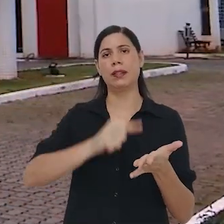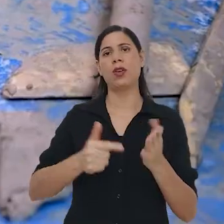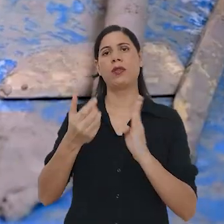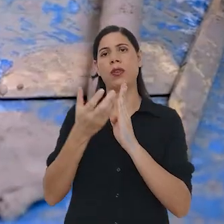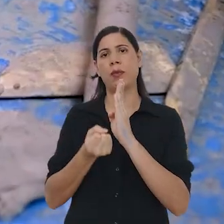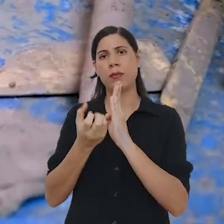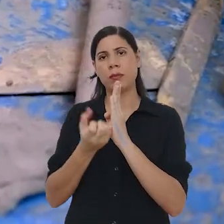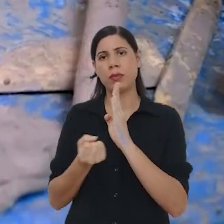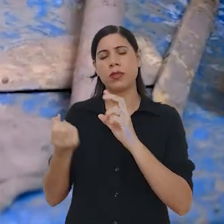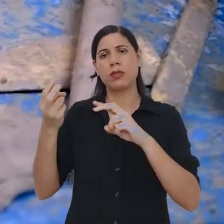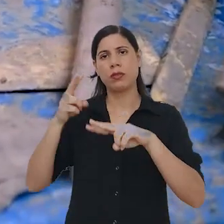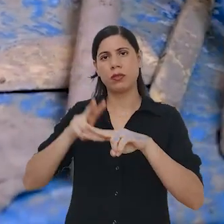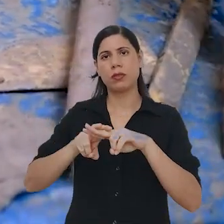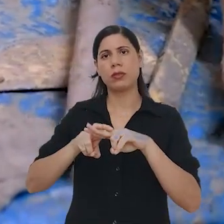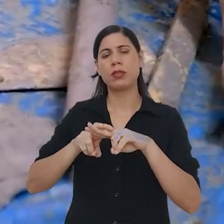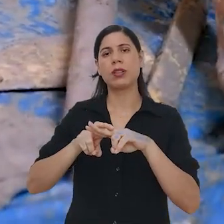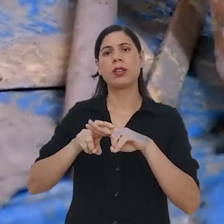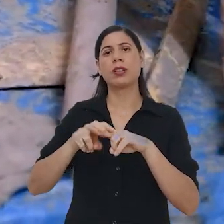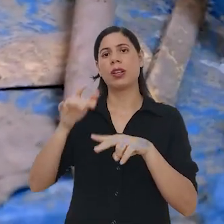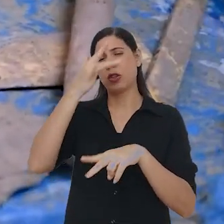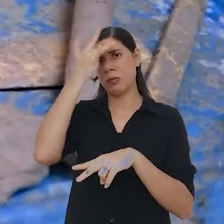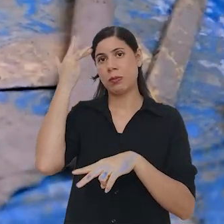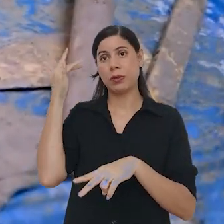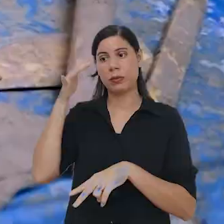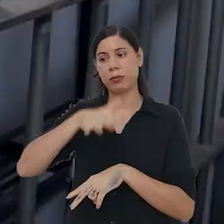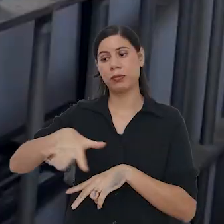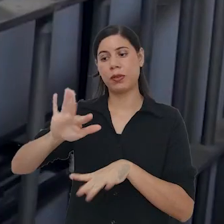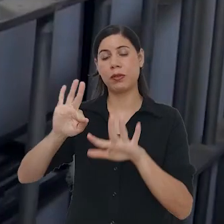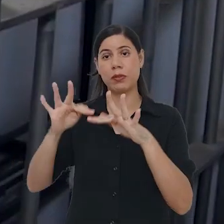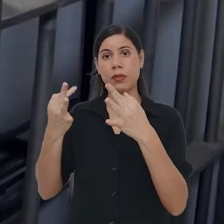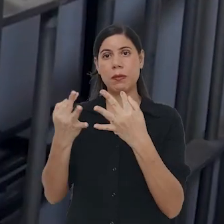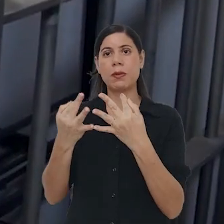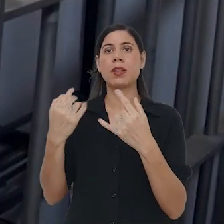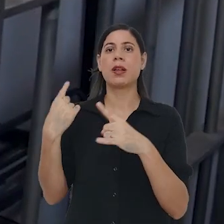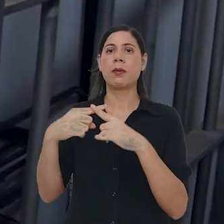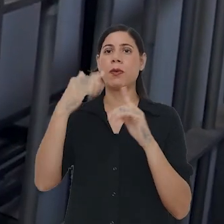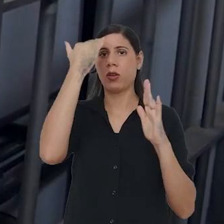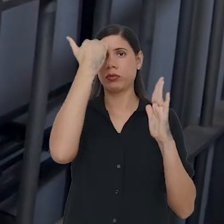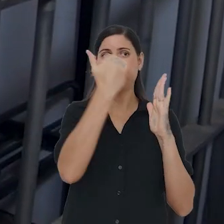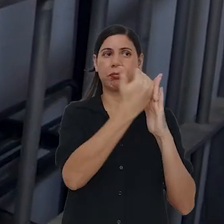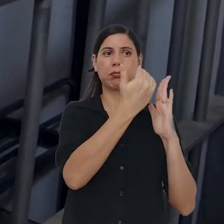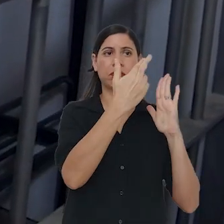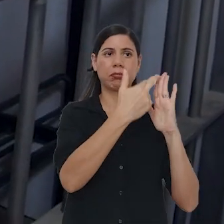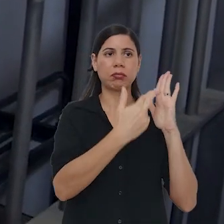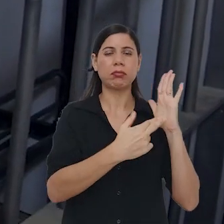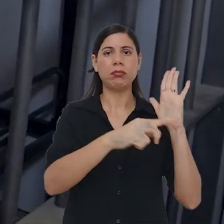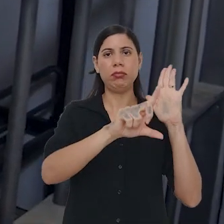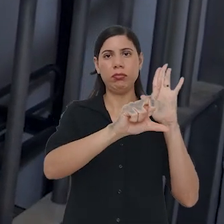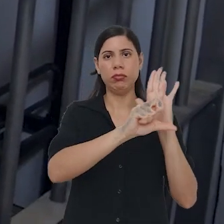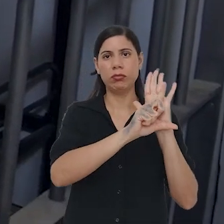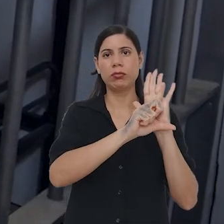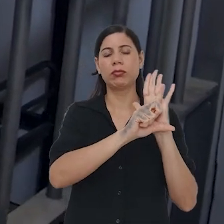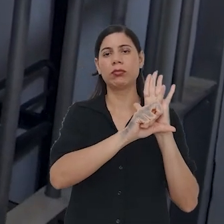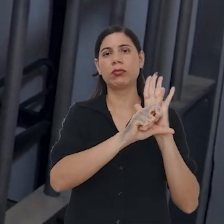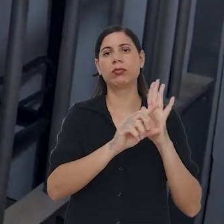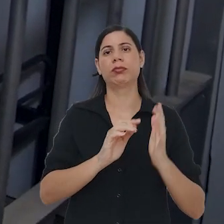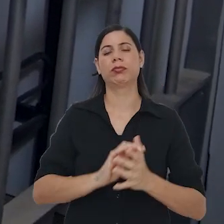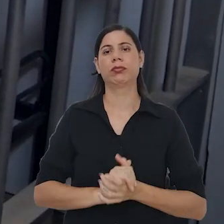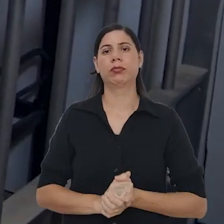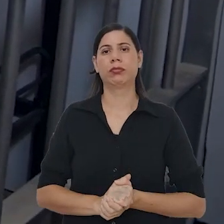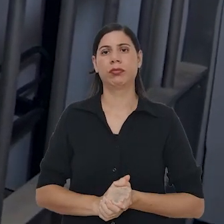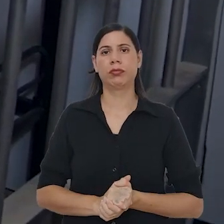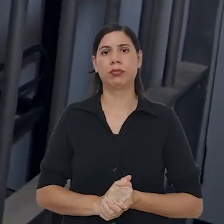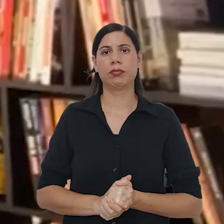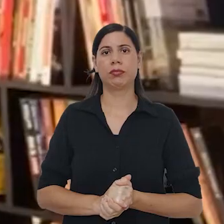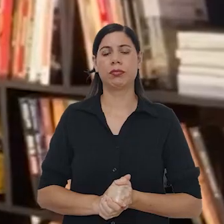reclusão aos dependentes do detento, visto que atende aos requisitos da lei vigente à época do recolhimento do